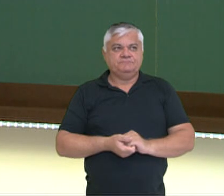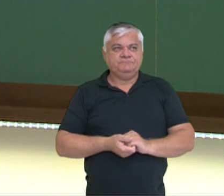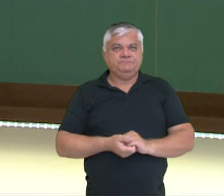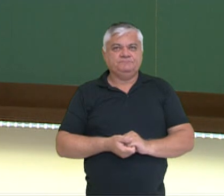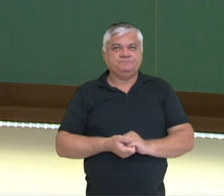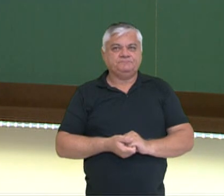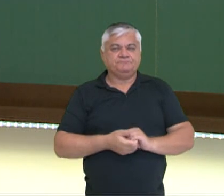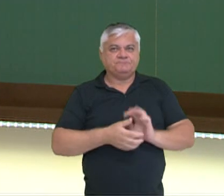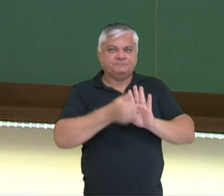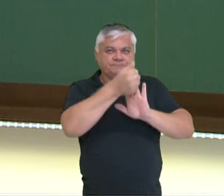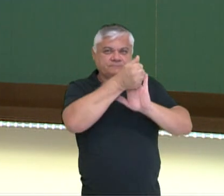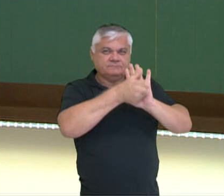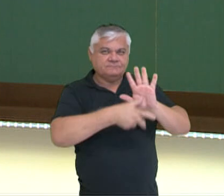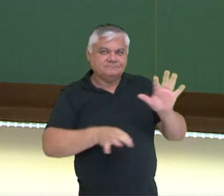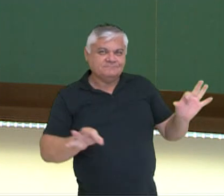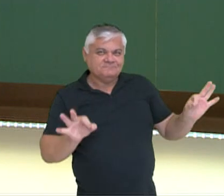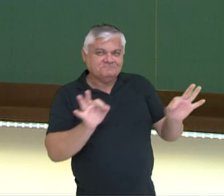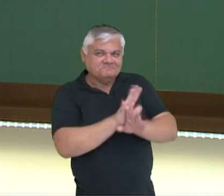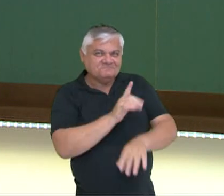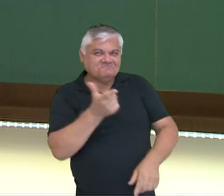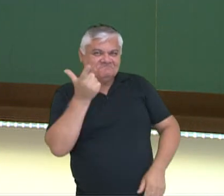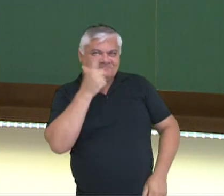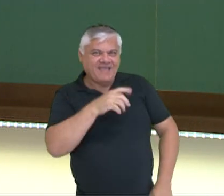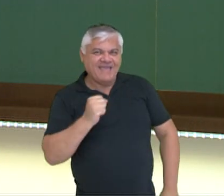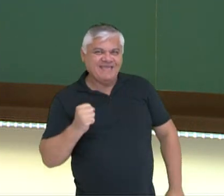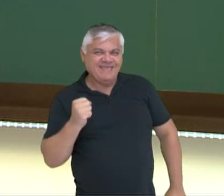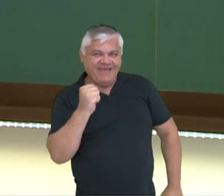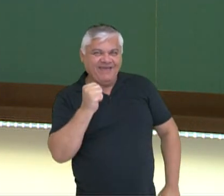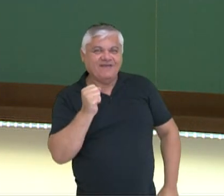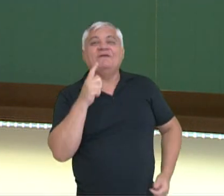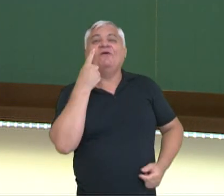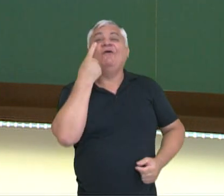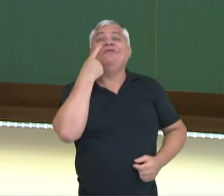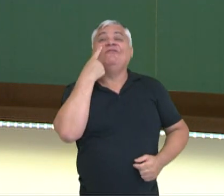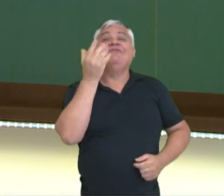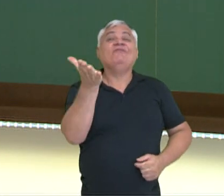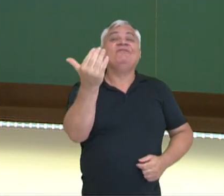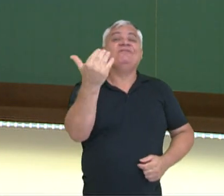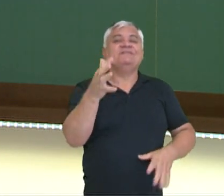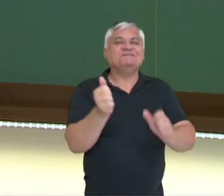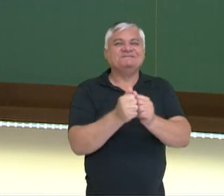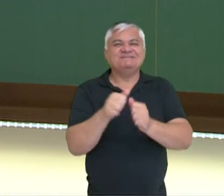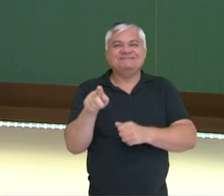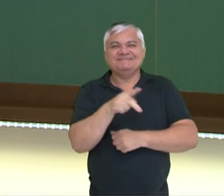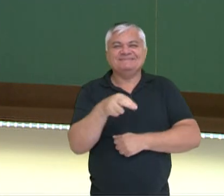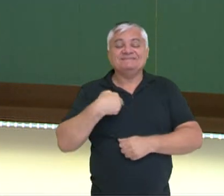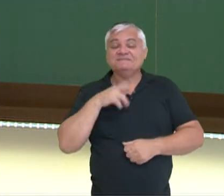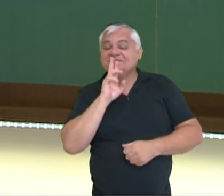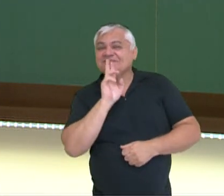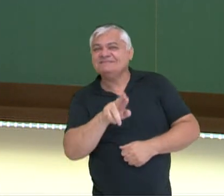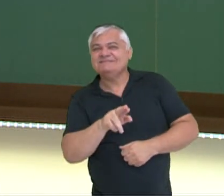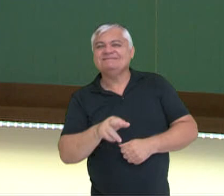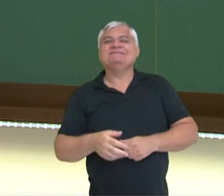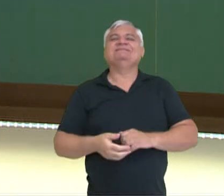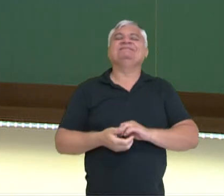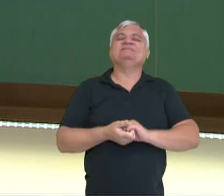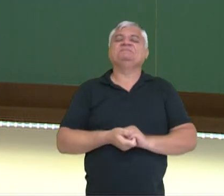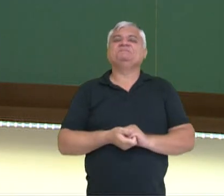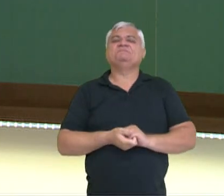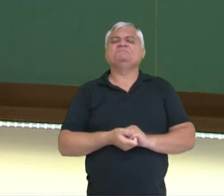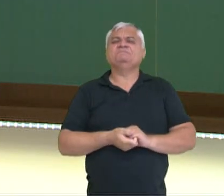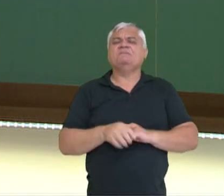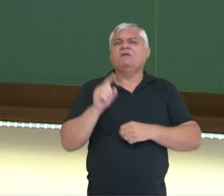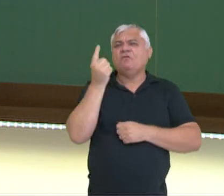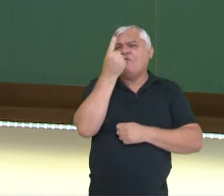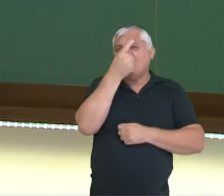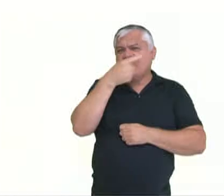Exercício realizado com sucesso, né? Então, vamos dar uma olhadinha aqui com a prof. A resposta. No final do